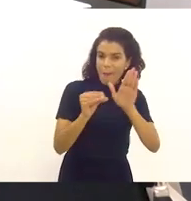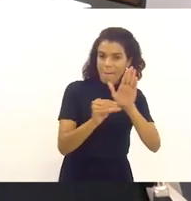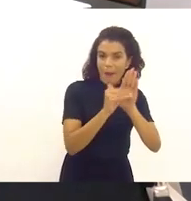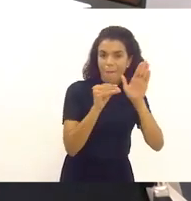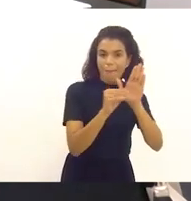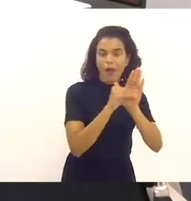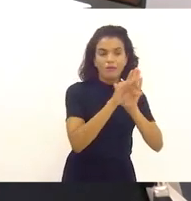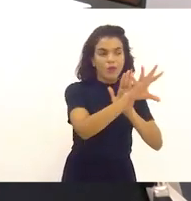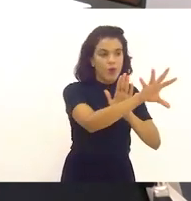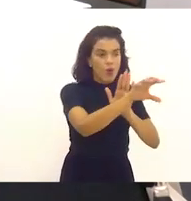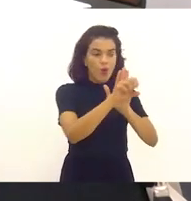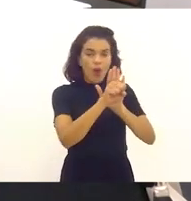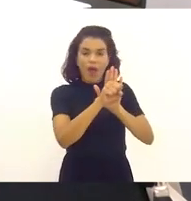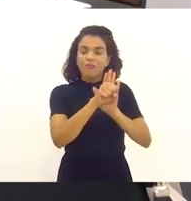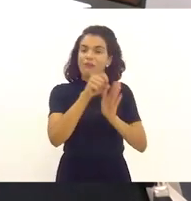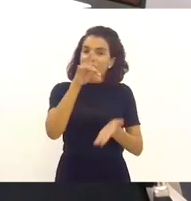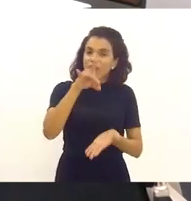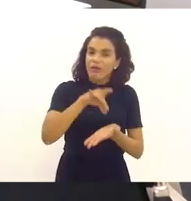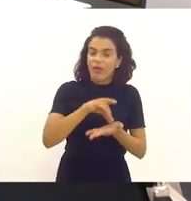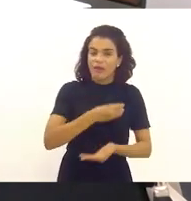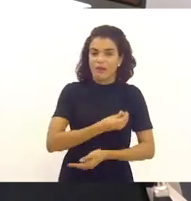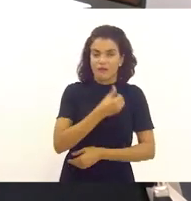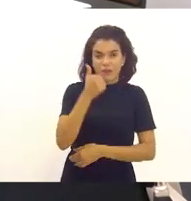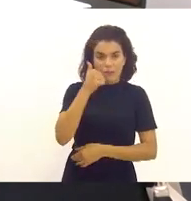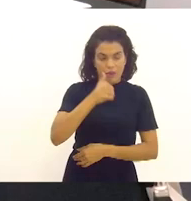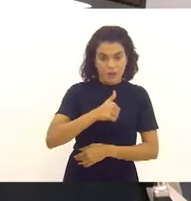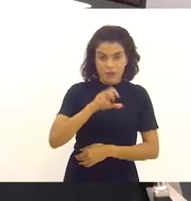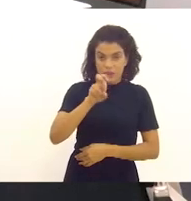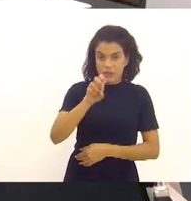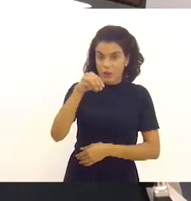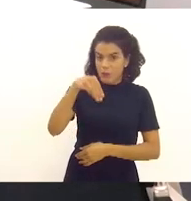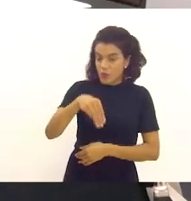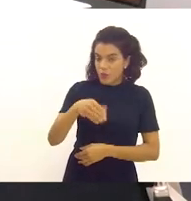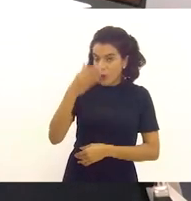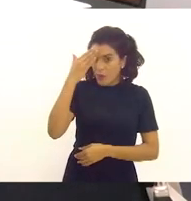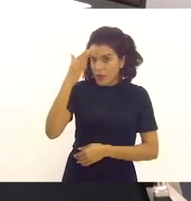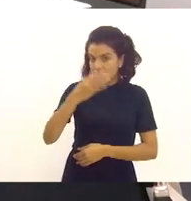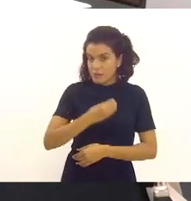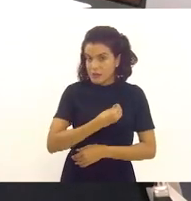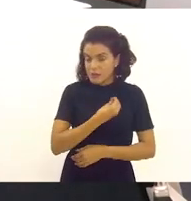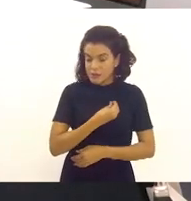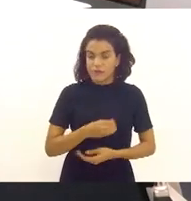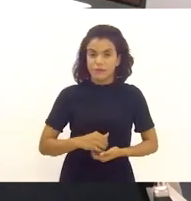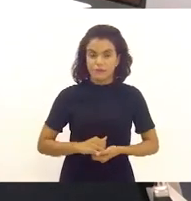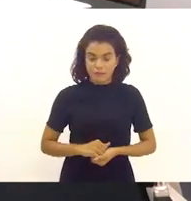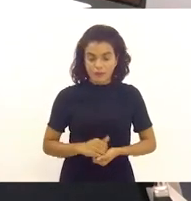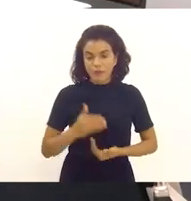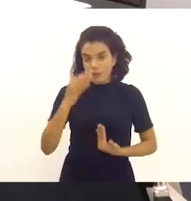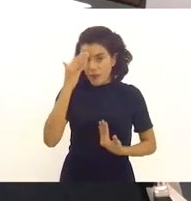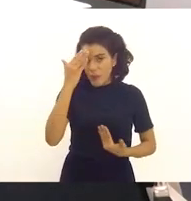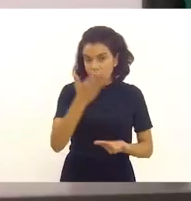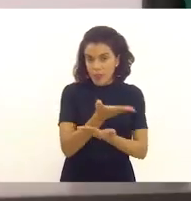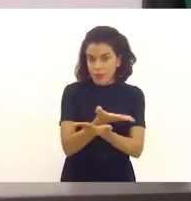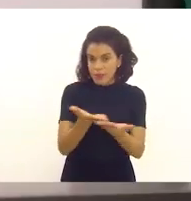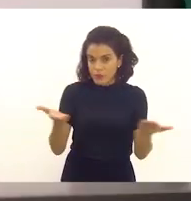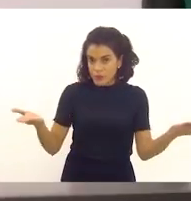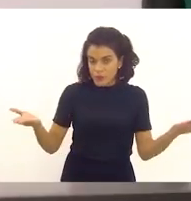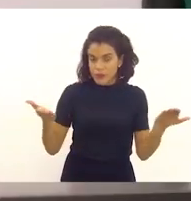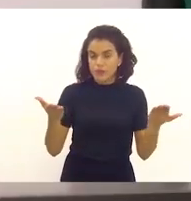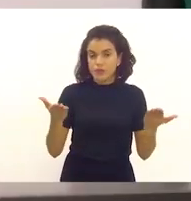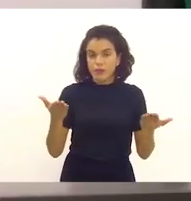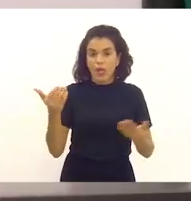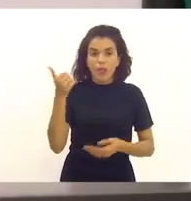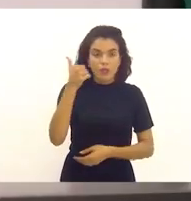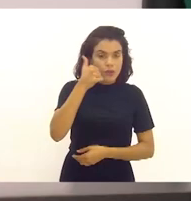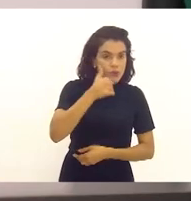das mulheres é fundamental o senhor dispõe de 5 minutos muito obrigada pela sua presença obrigado a todos todas